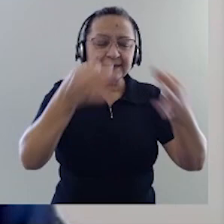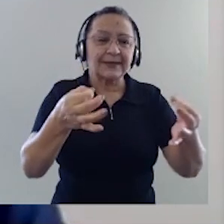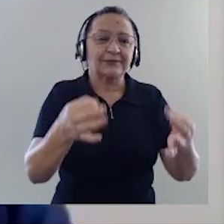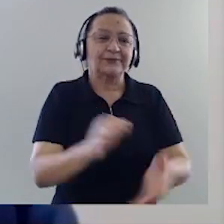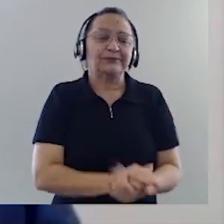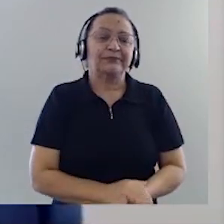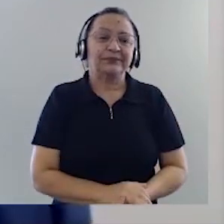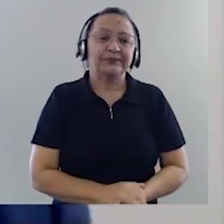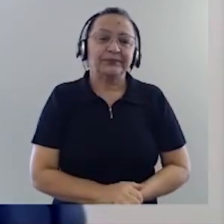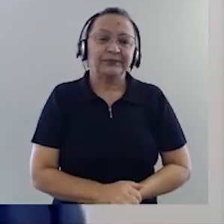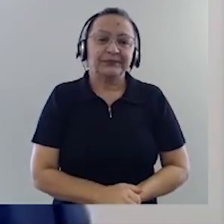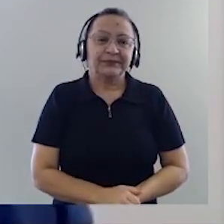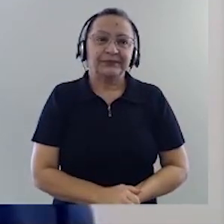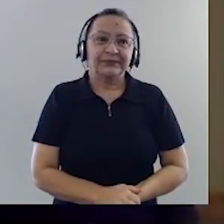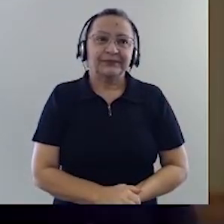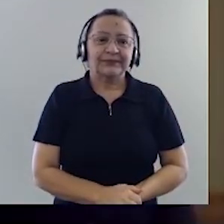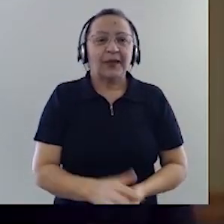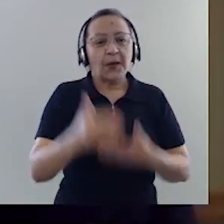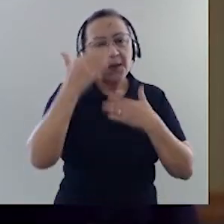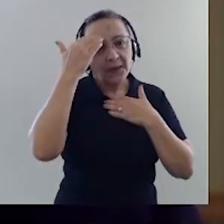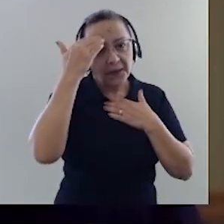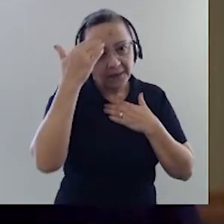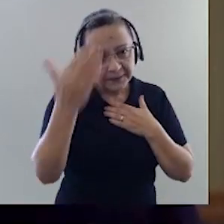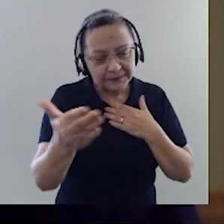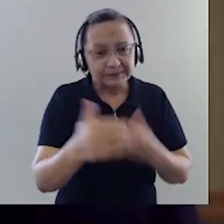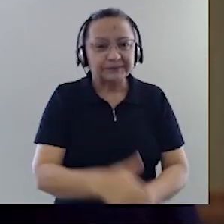ouviram. Obrigado, ministro.